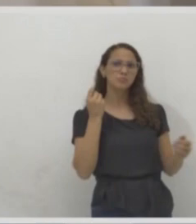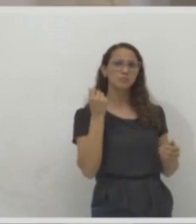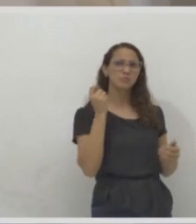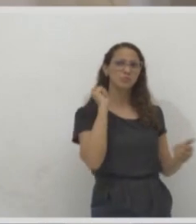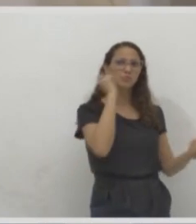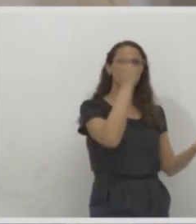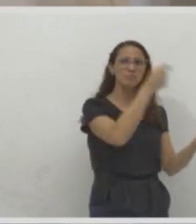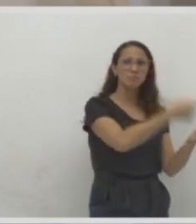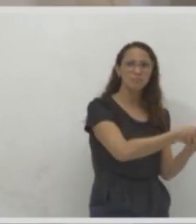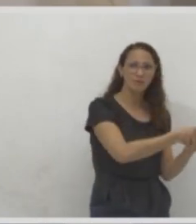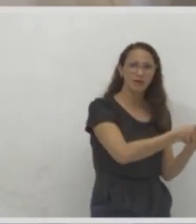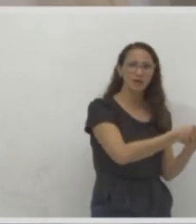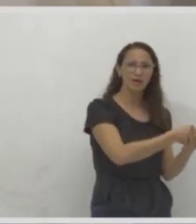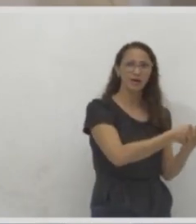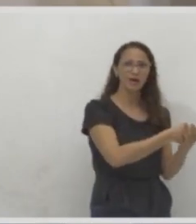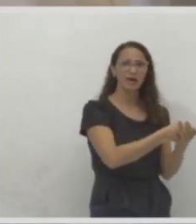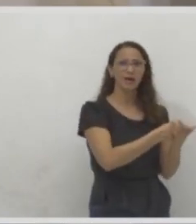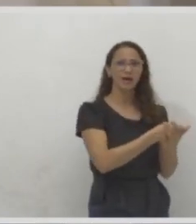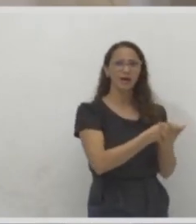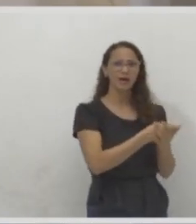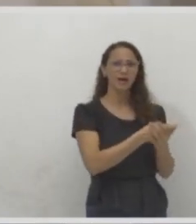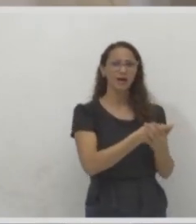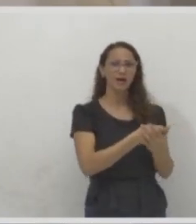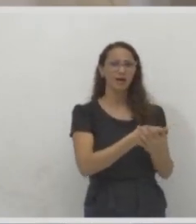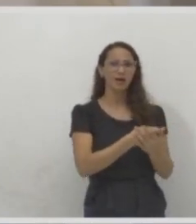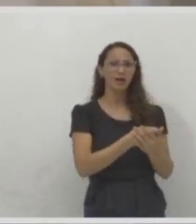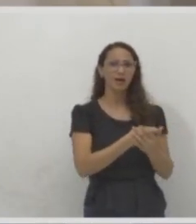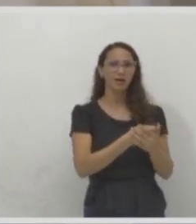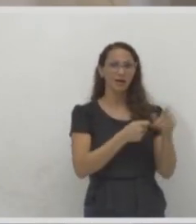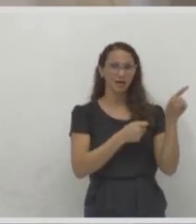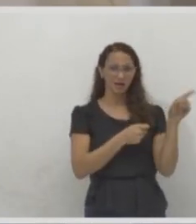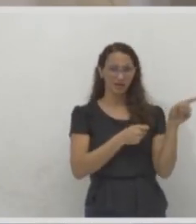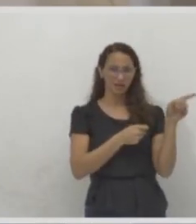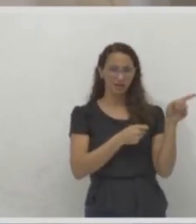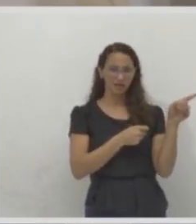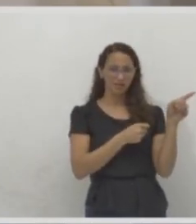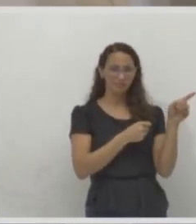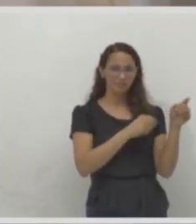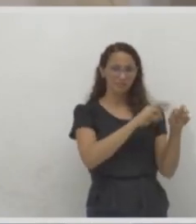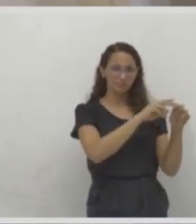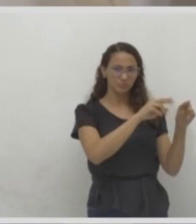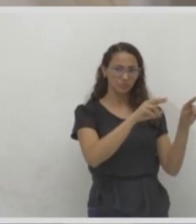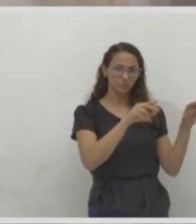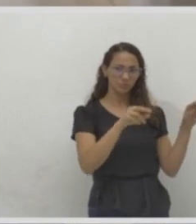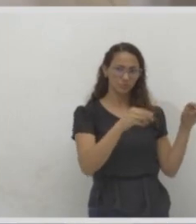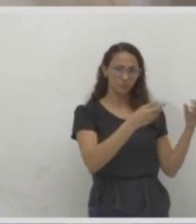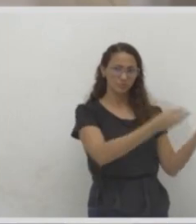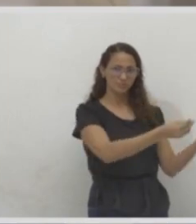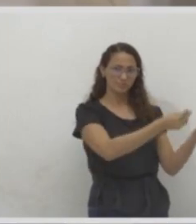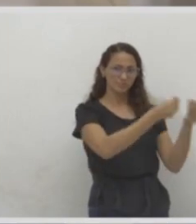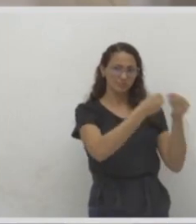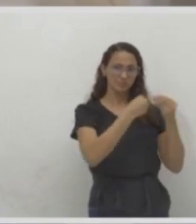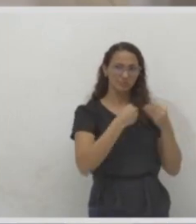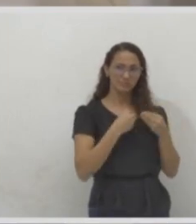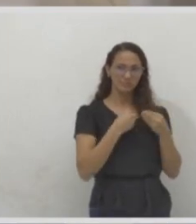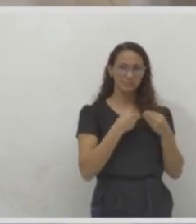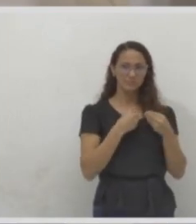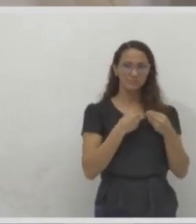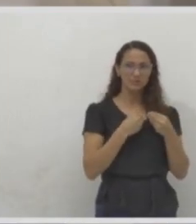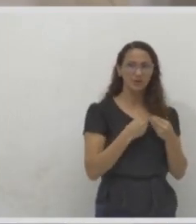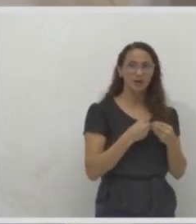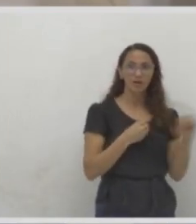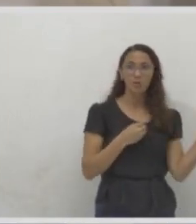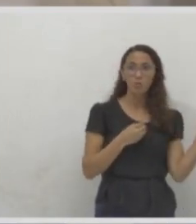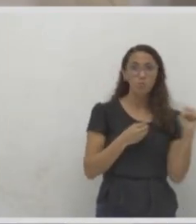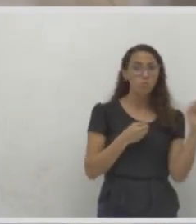esses produtos, né, a pessoa que fiava para eles, que aviava para eles, cobrava muito